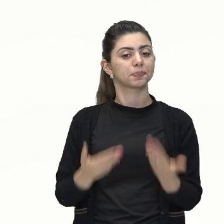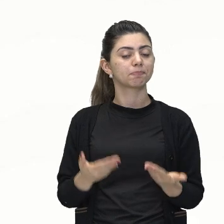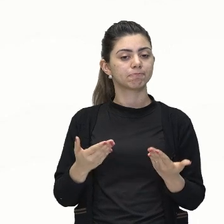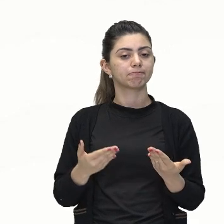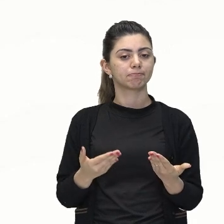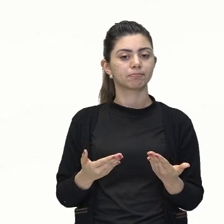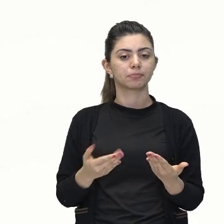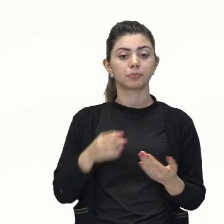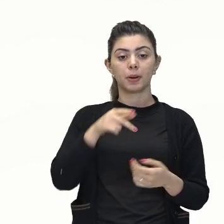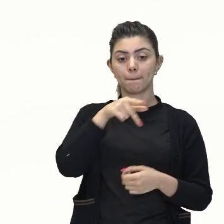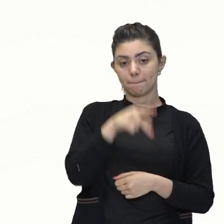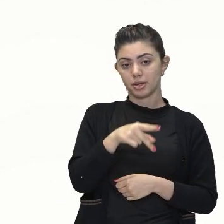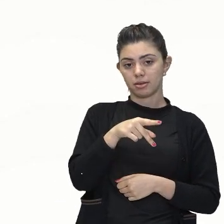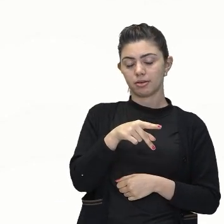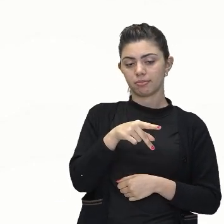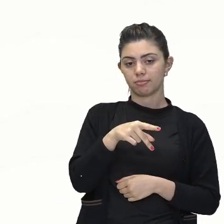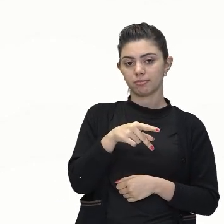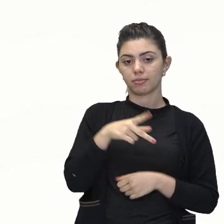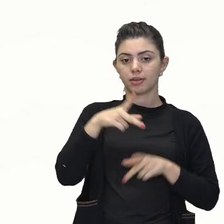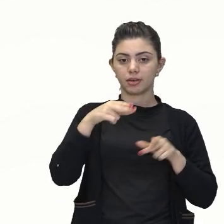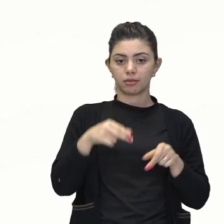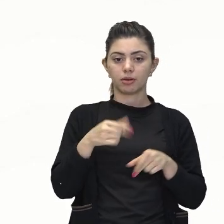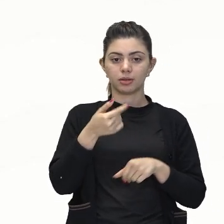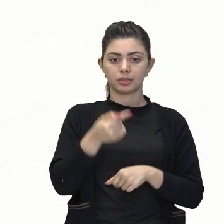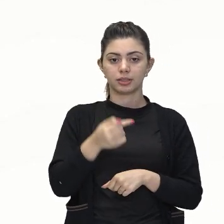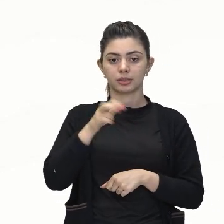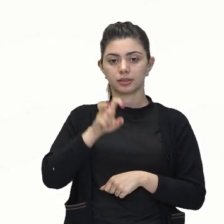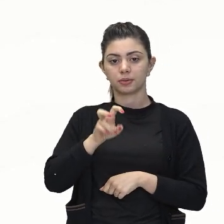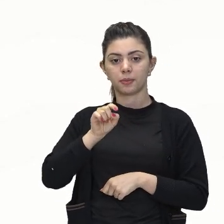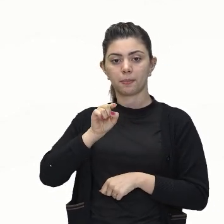O valor do P será igual a